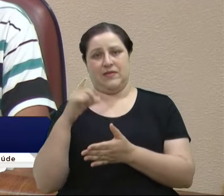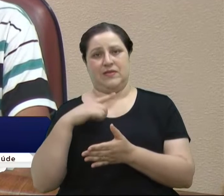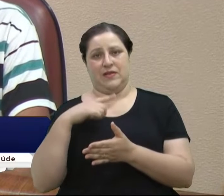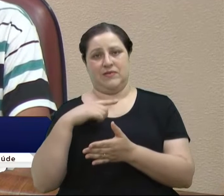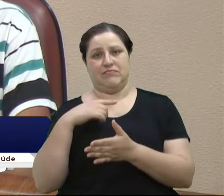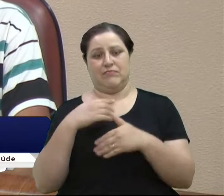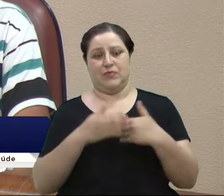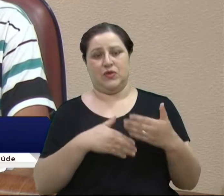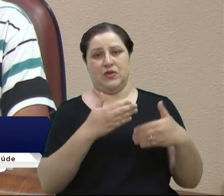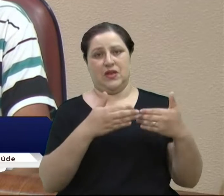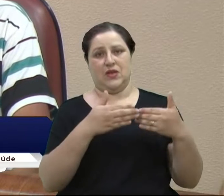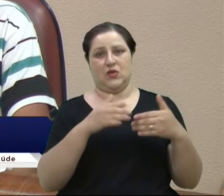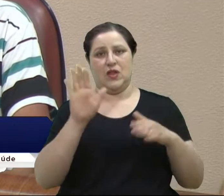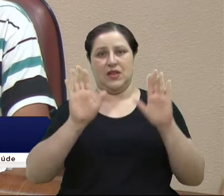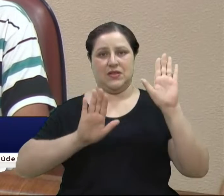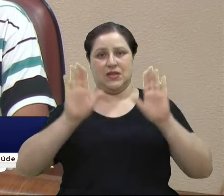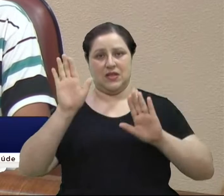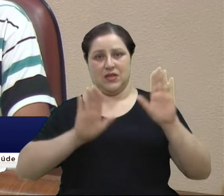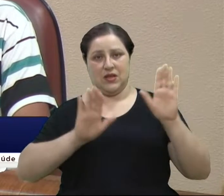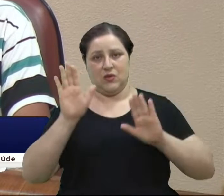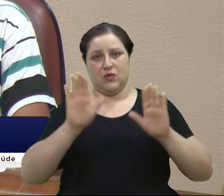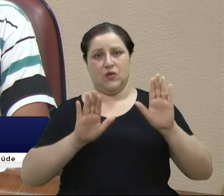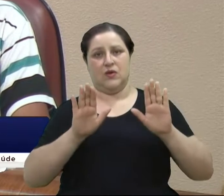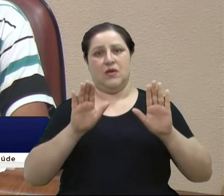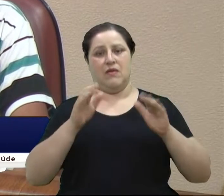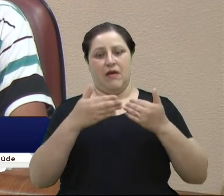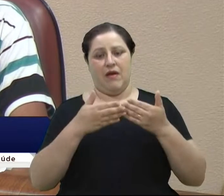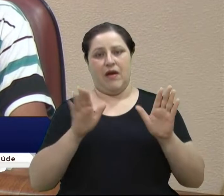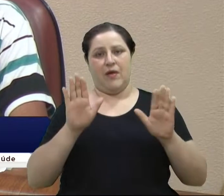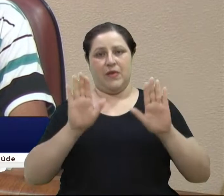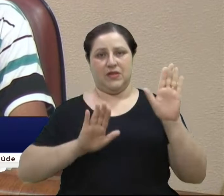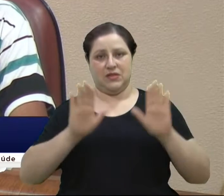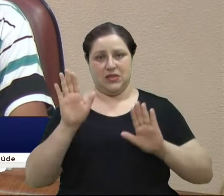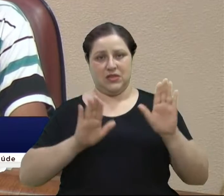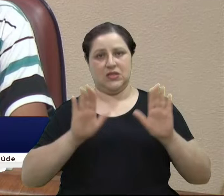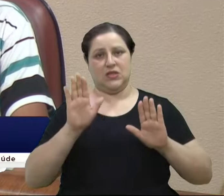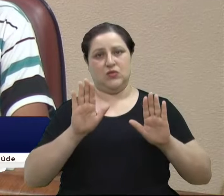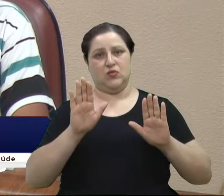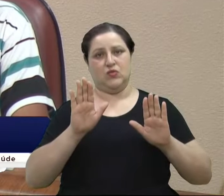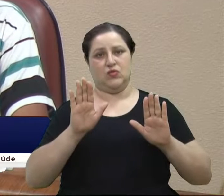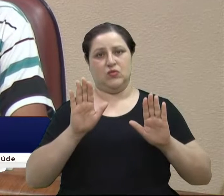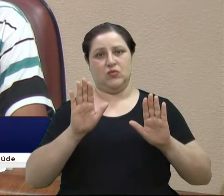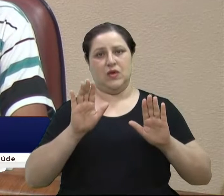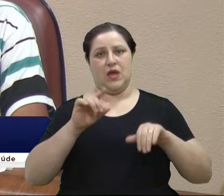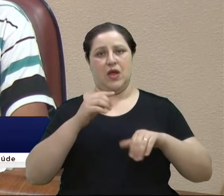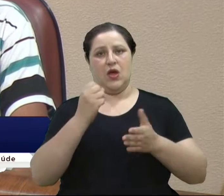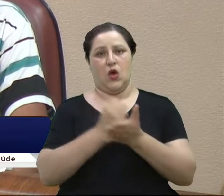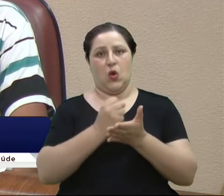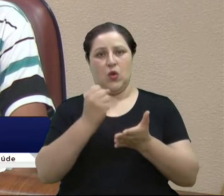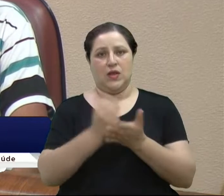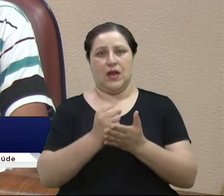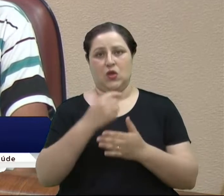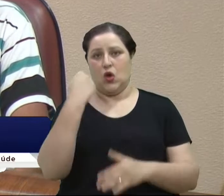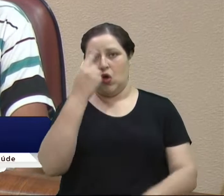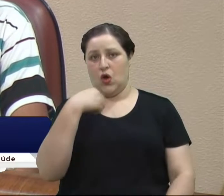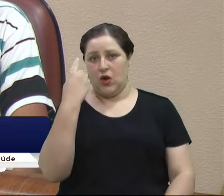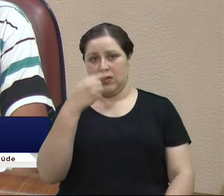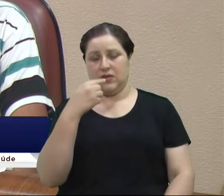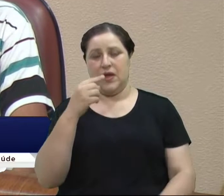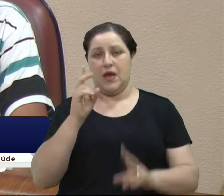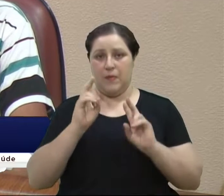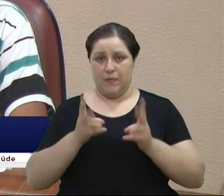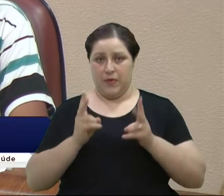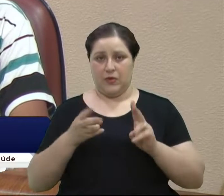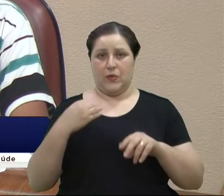fazem um processo licitatório e abrem nesse processo licitatório o contrato por horas. Ou seja, os mesmos médicos que